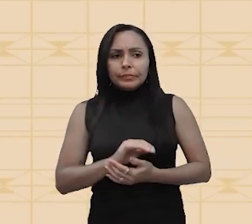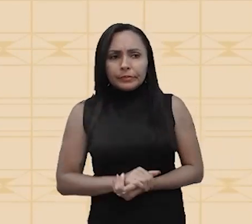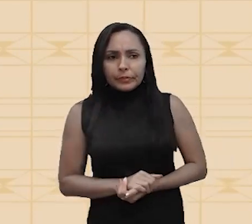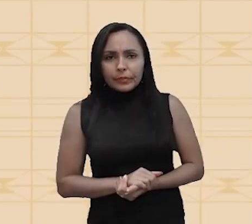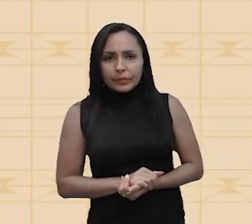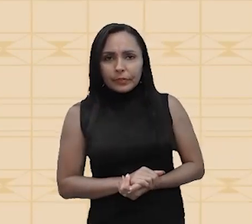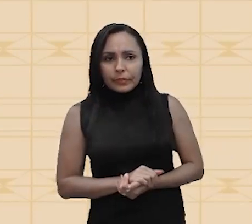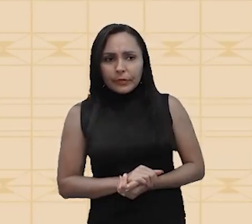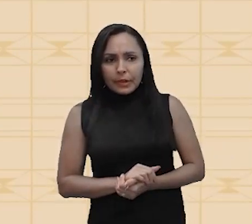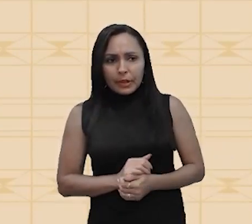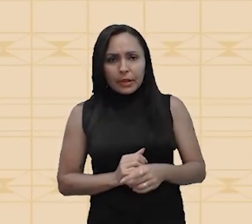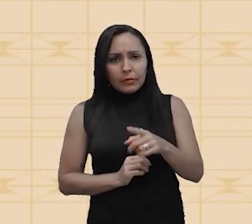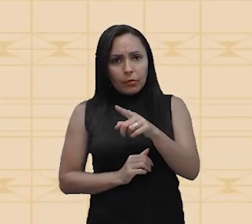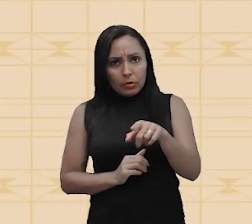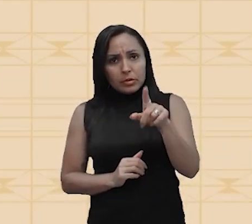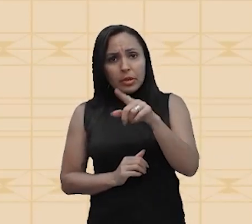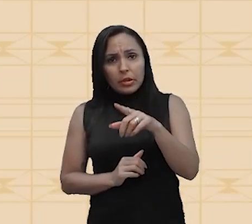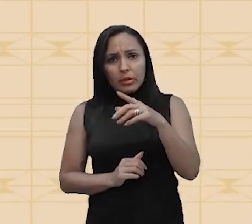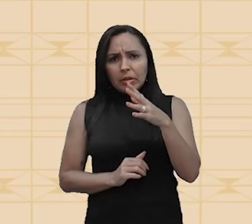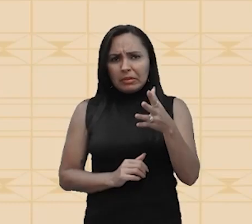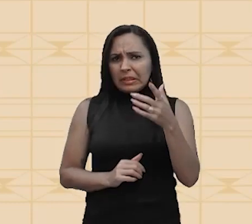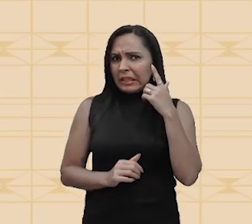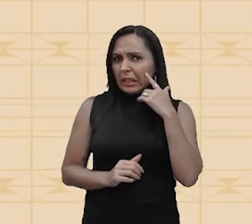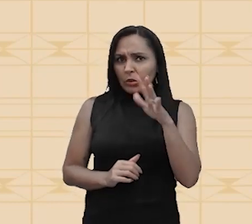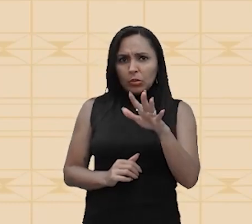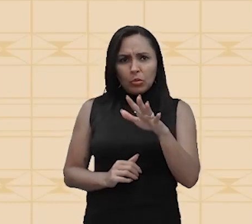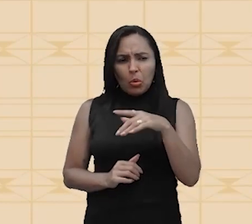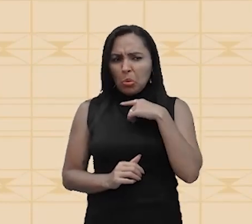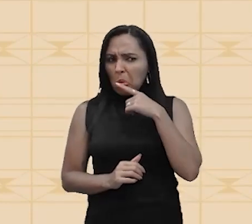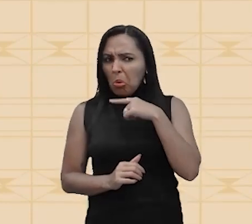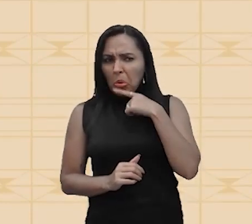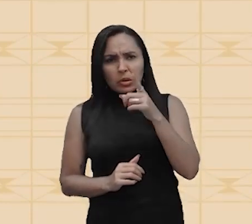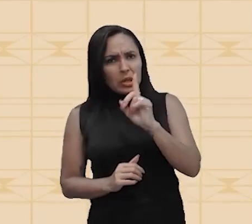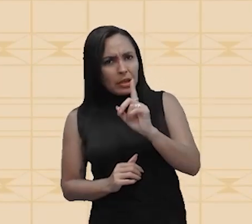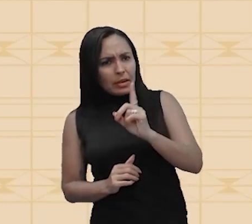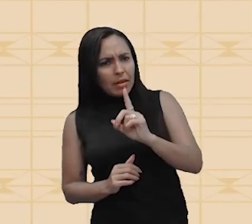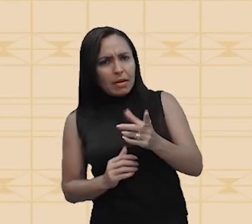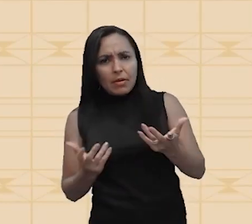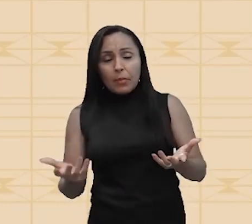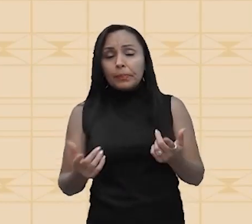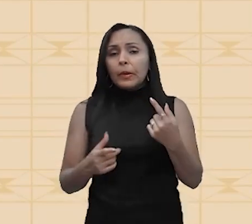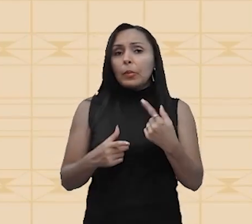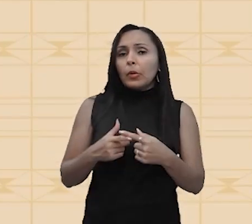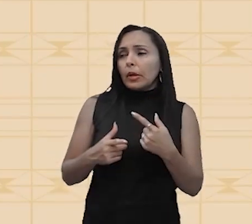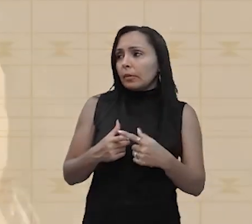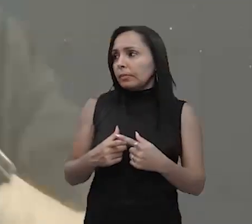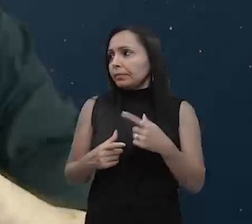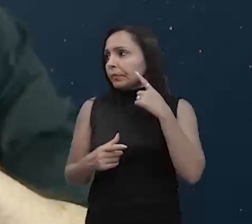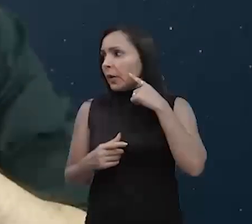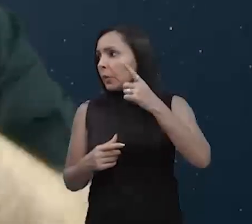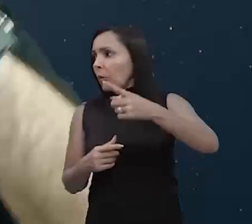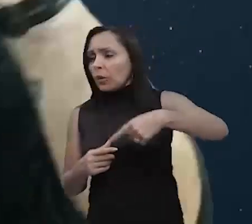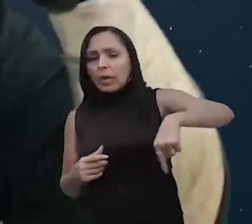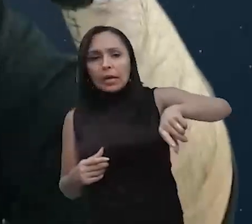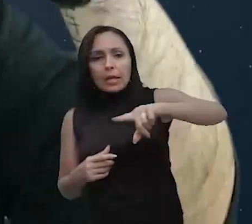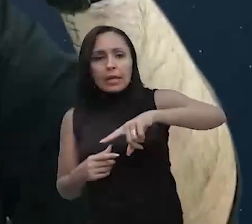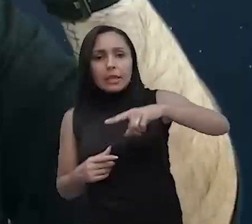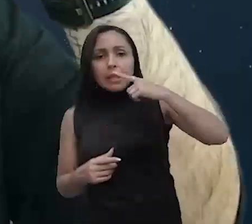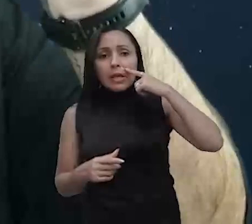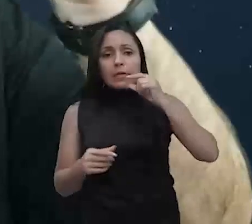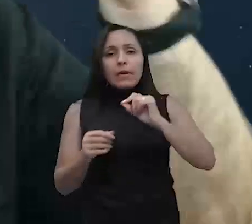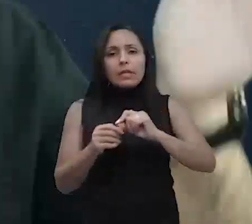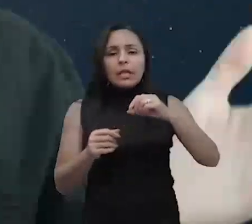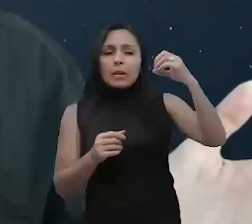Mequetrefe, você já deve ter se frustrado e ter visto que não saiu bonitinho como um laser. Por quê? Porque aquele orifício fez apenas a luz